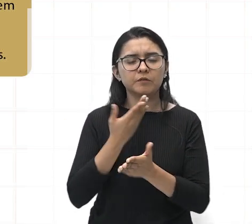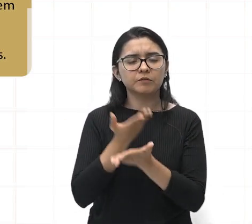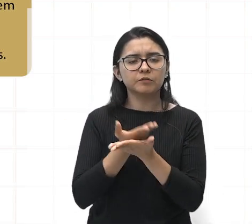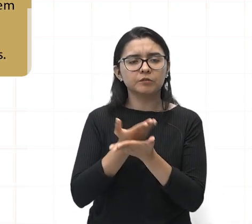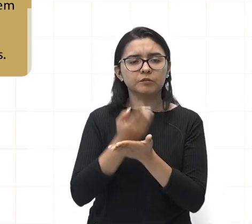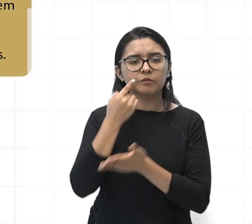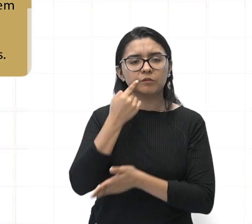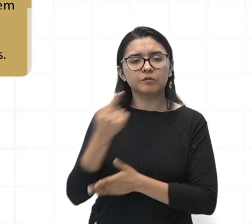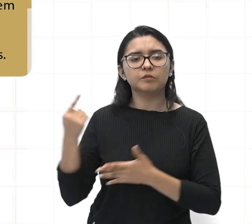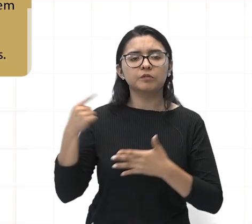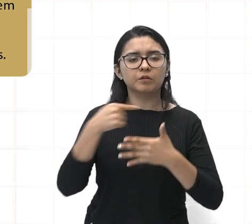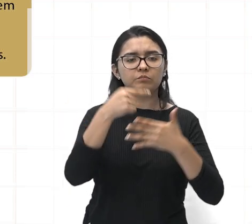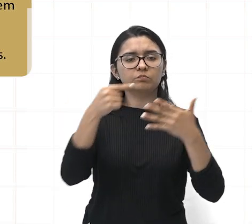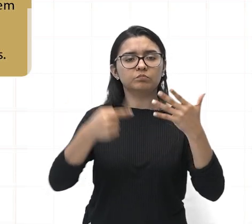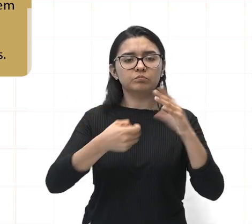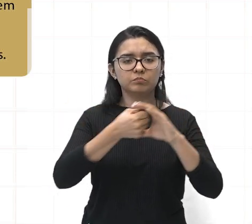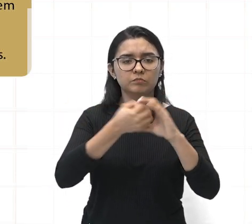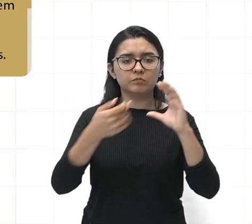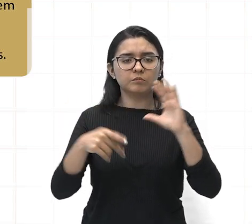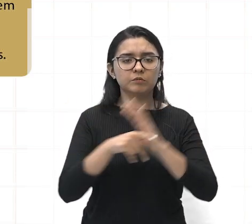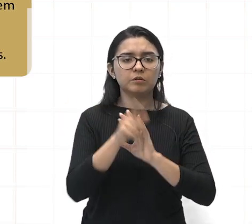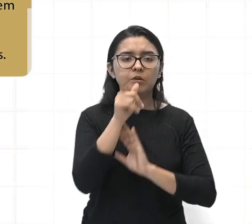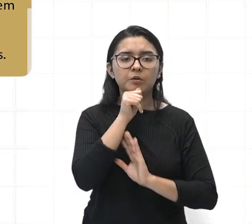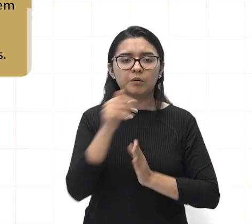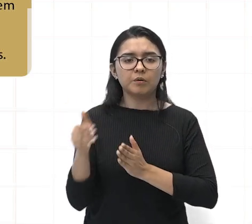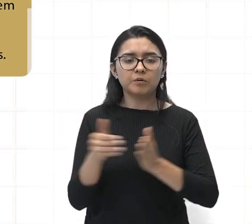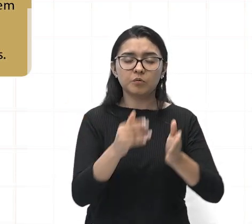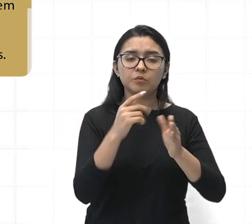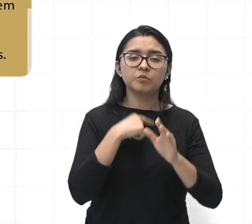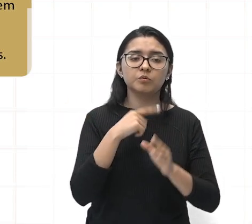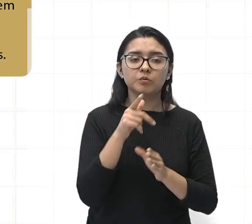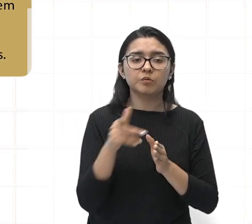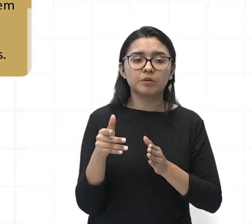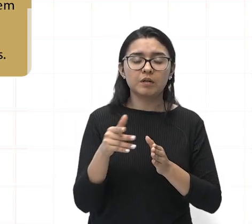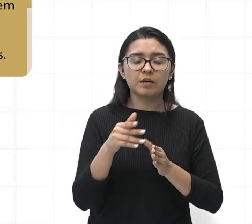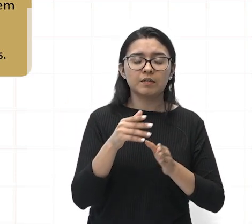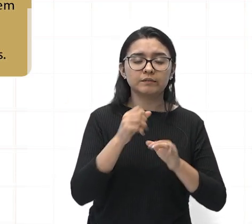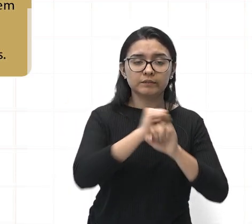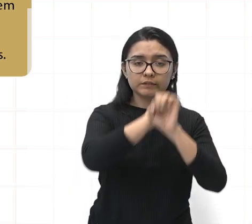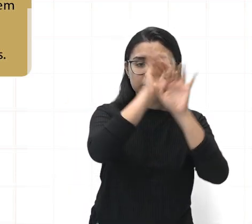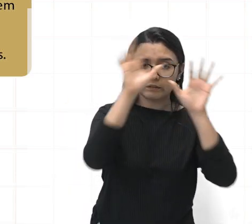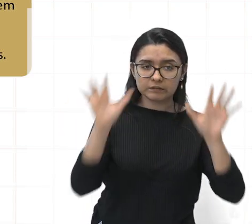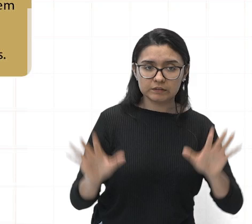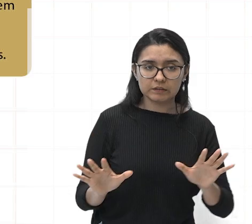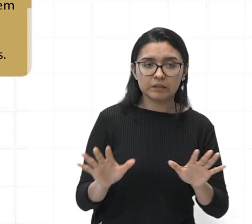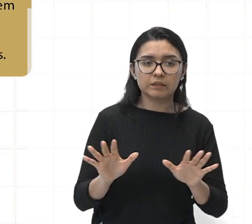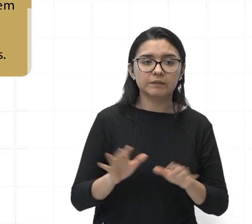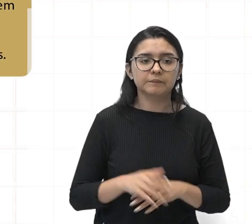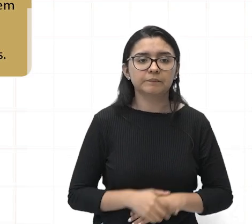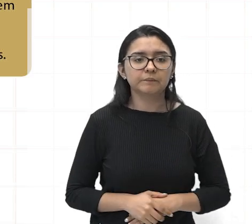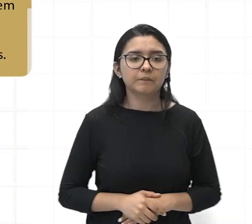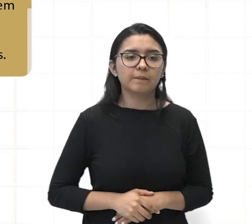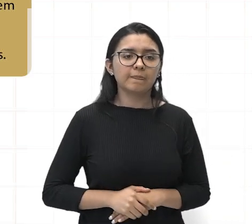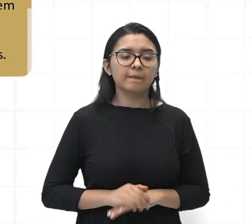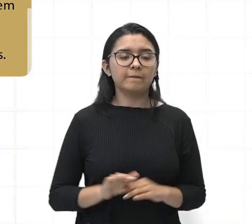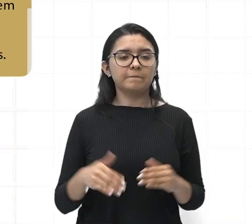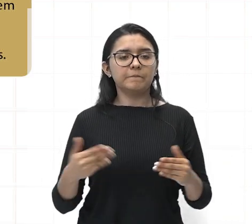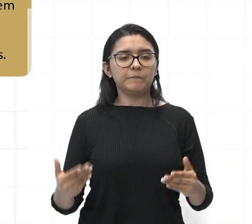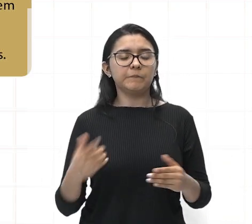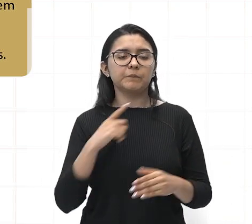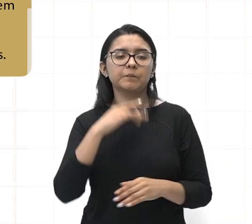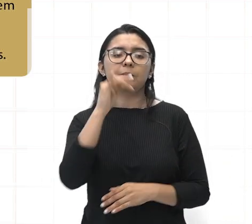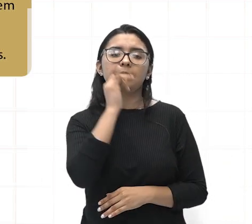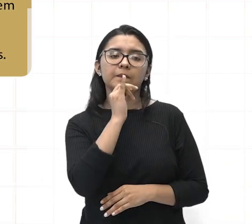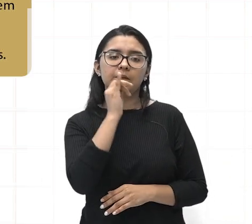quadro, algumas características dos rios de águas claras. E aí a gente está falando de rios de águas claras, a gente pode citar